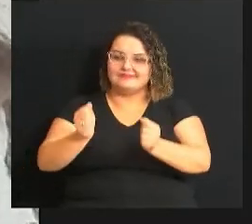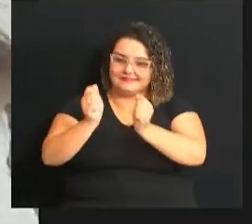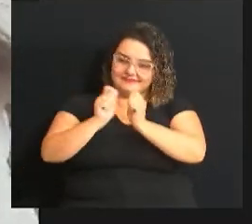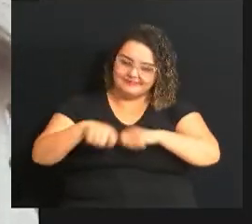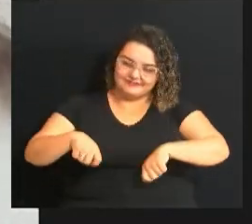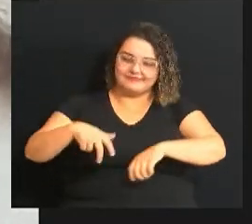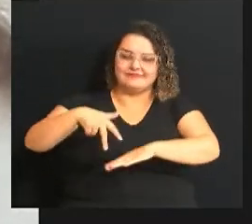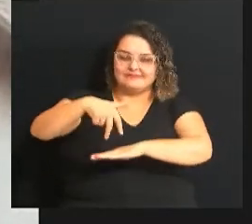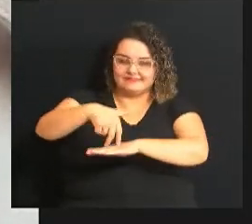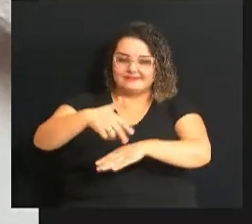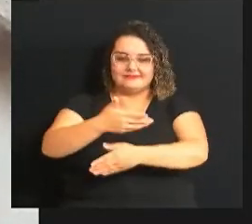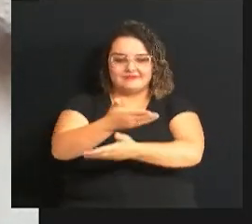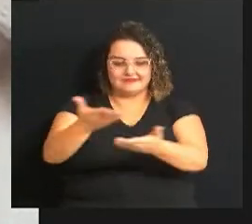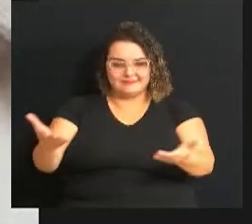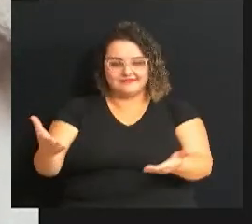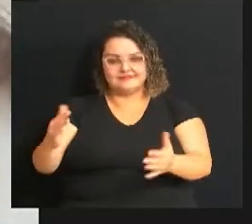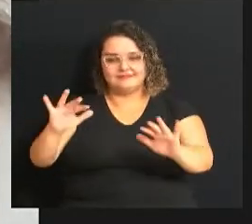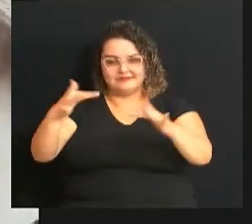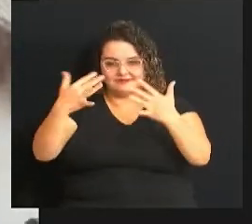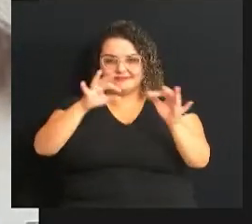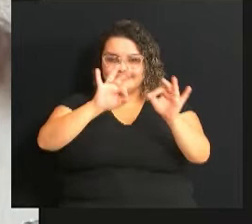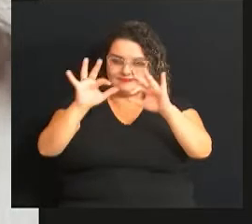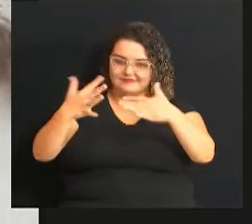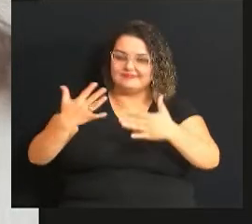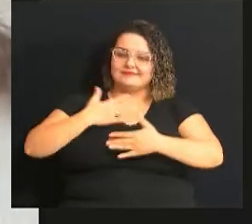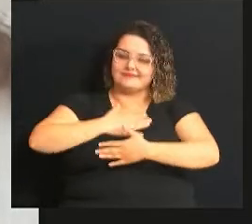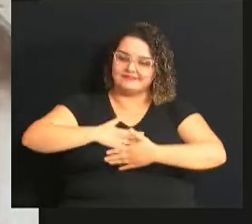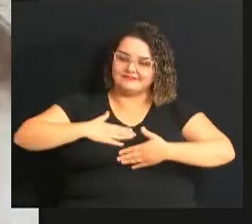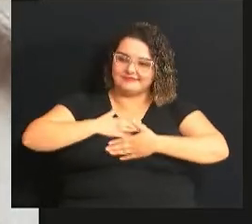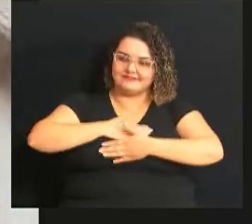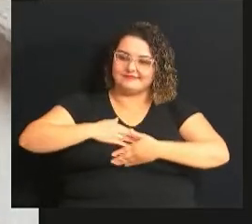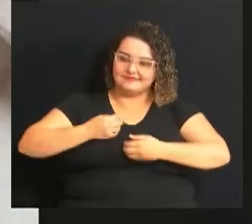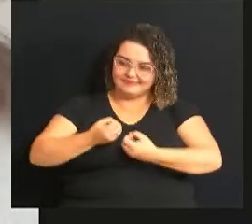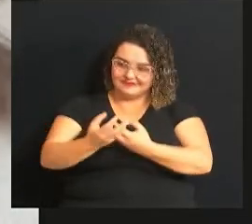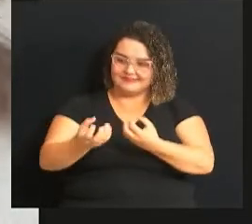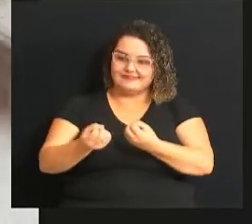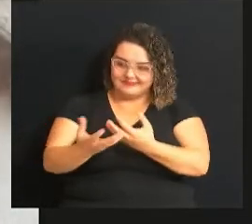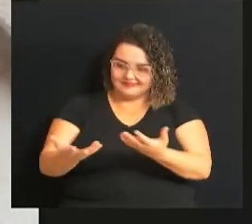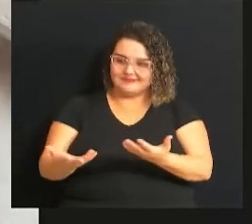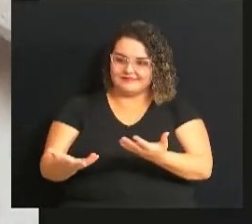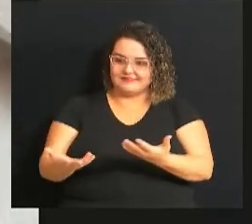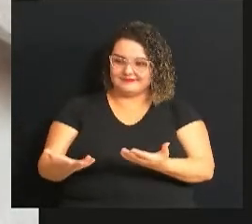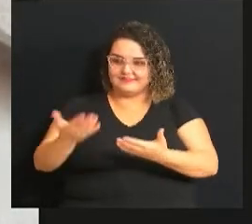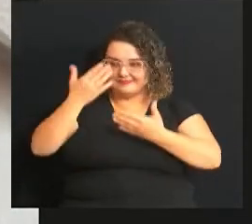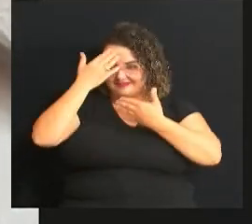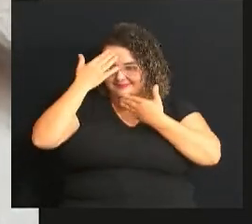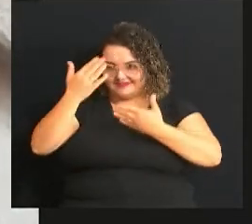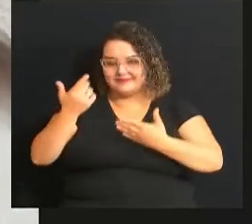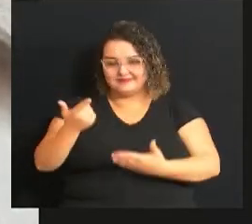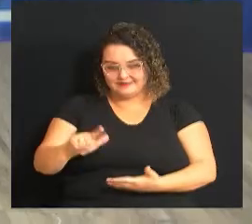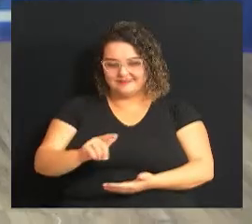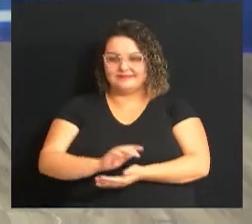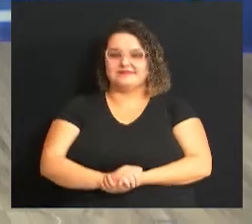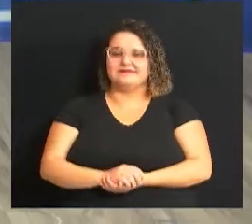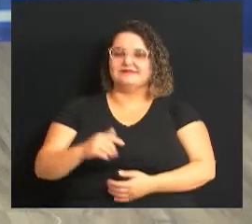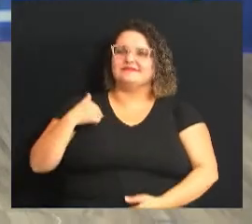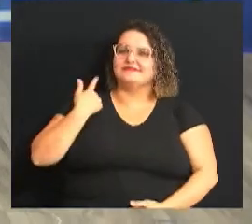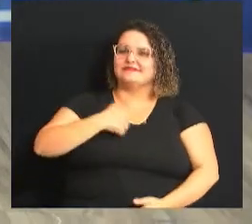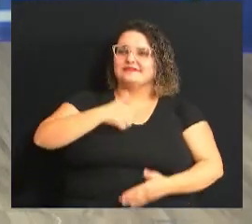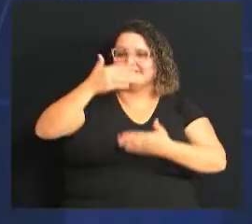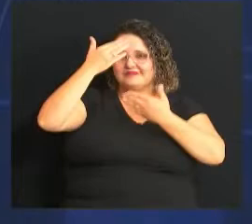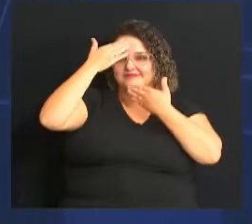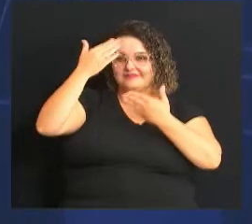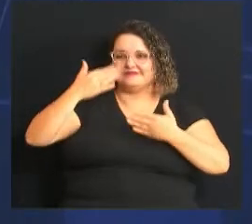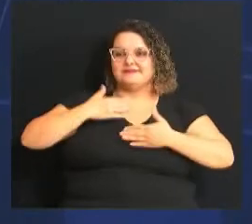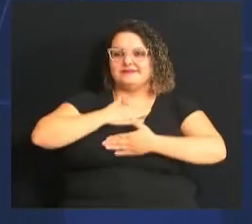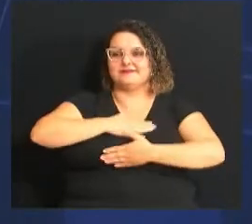aos ouvintes da TV Câmara, é um prazer passar para vocês essas informações. Muito obrigada mais uma vez. Nós aqui agradecemos, o prazer foi